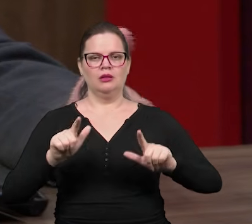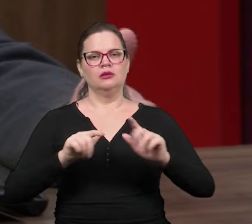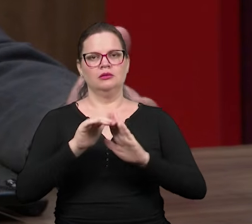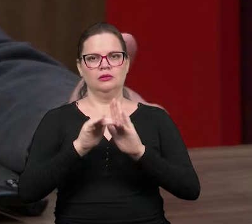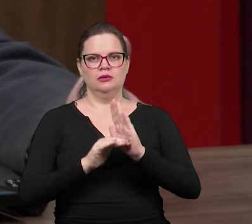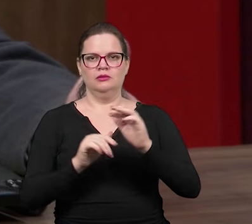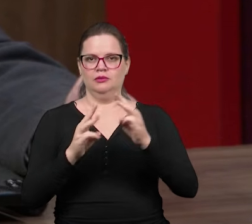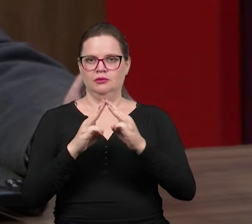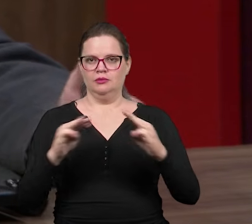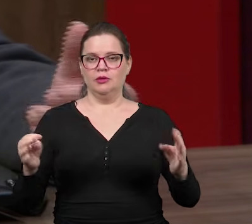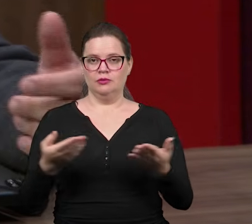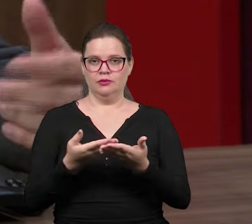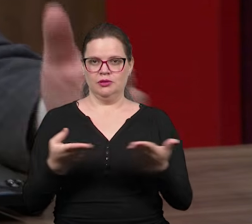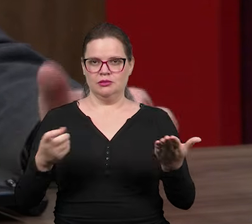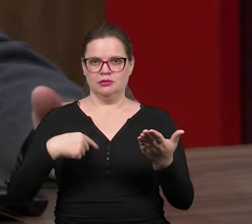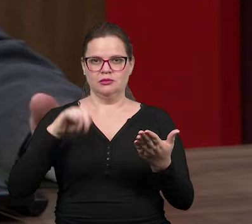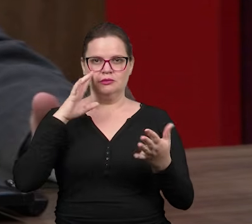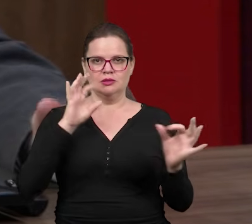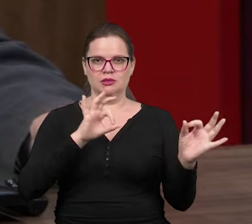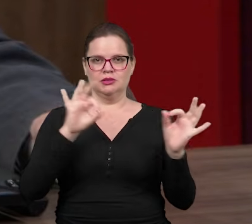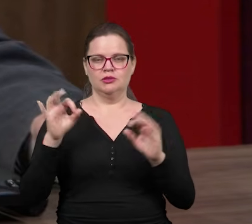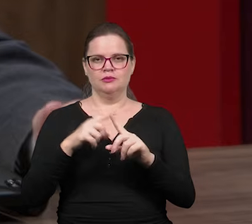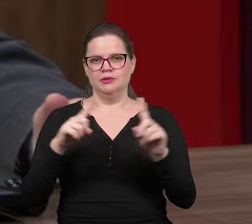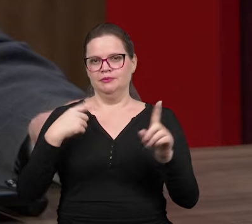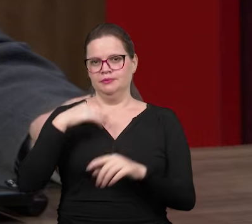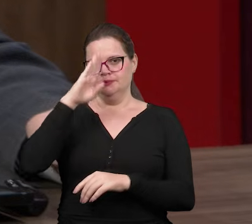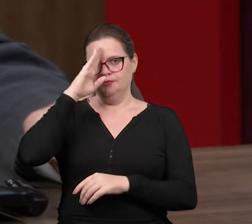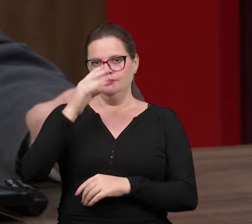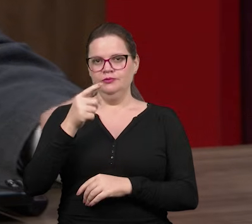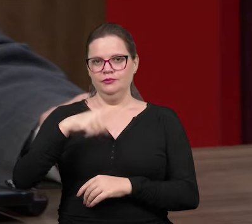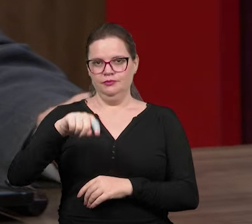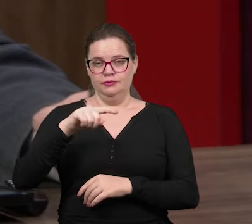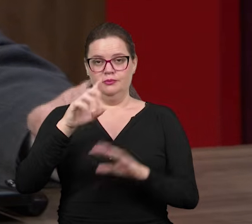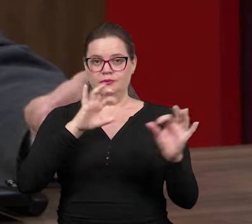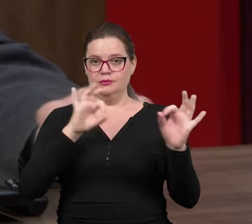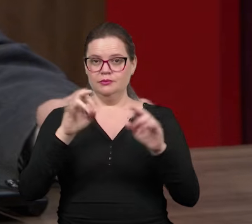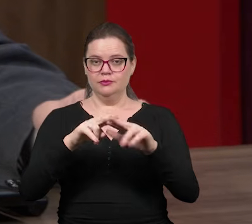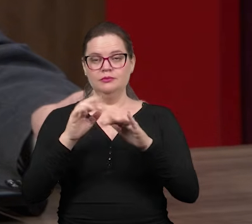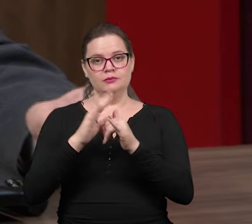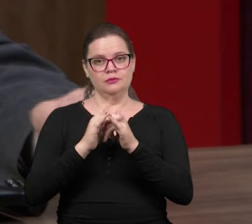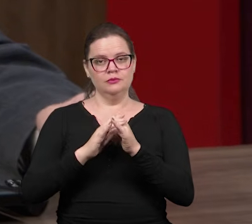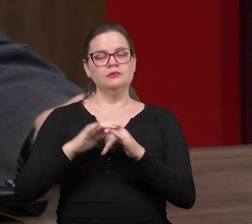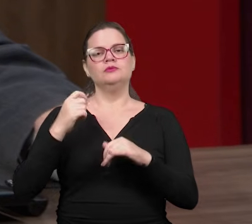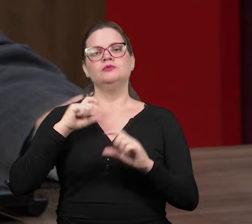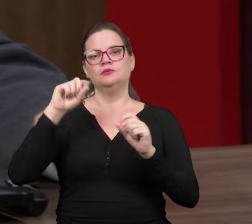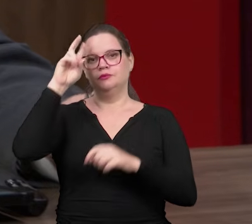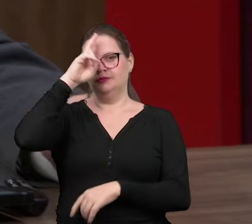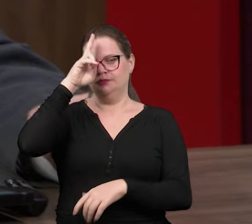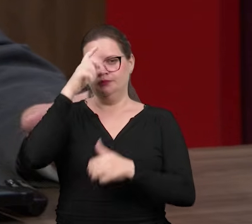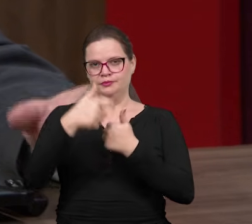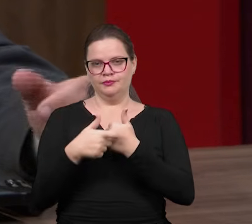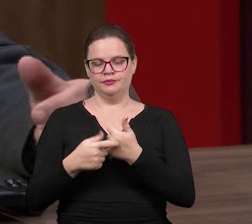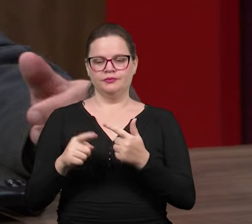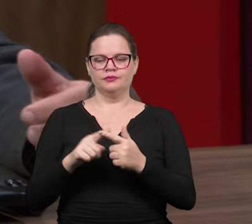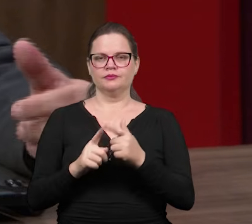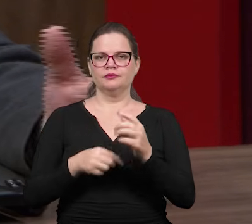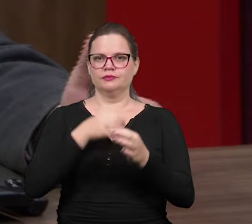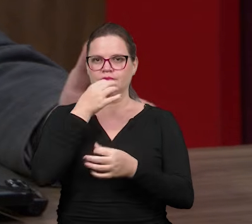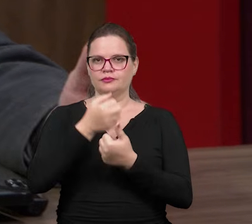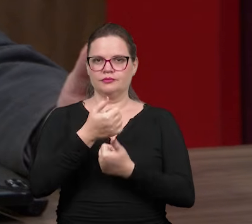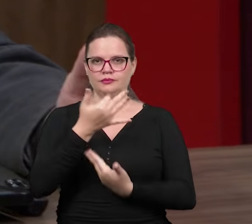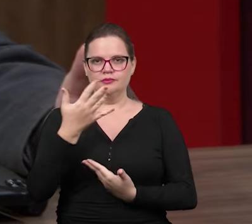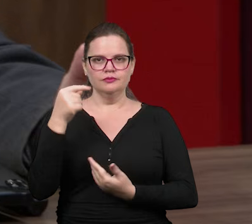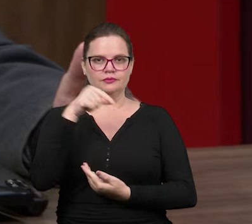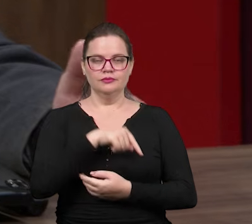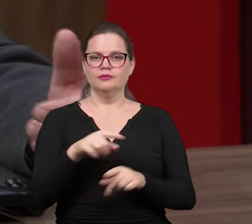para o irmão, a irmã, que ele está assistindo principalmente pelo YouTube, não esquecer de compartilhar, curtir, comentar, para que o próprio canal